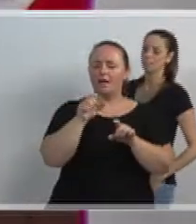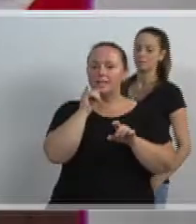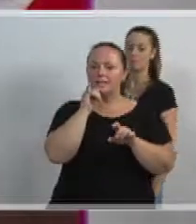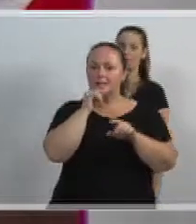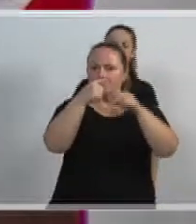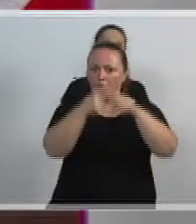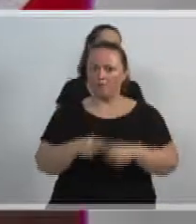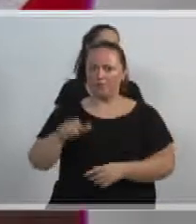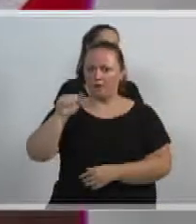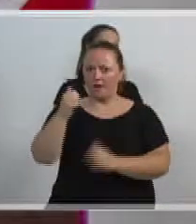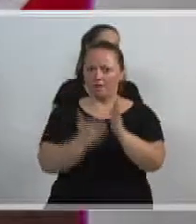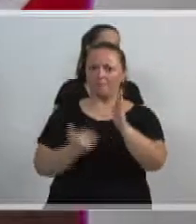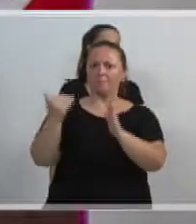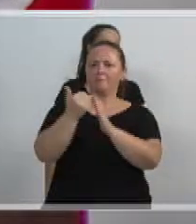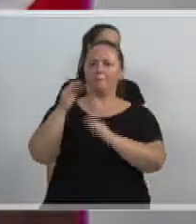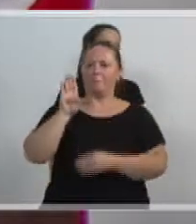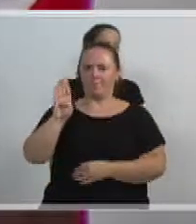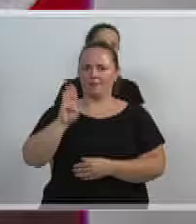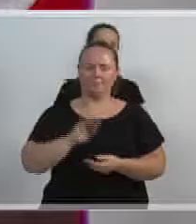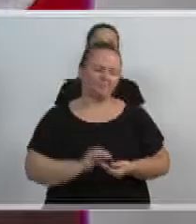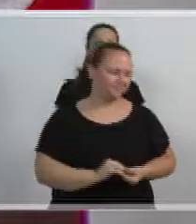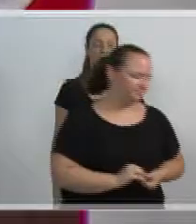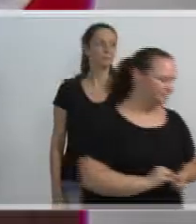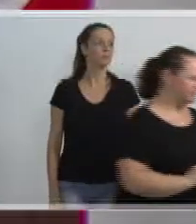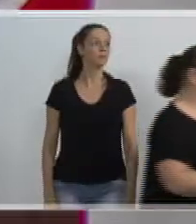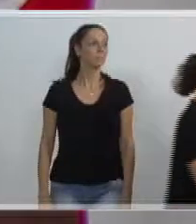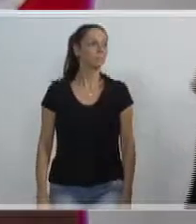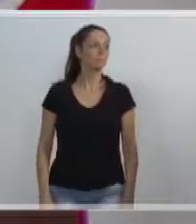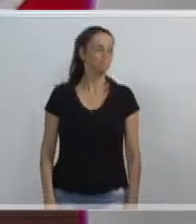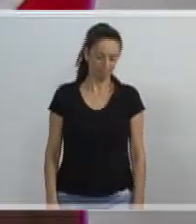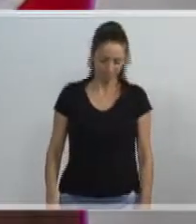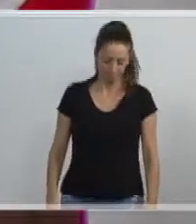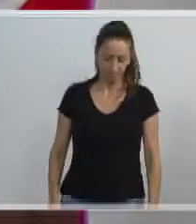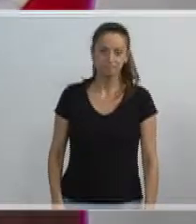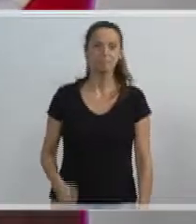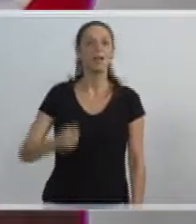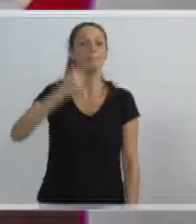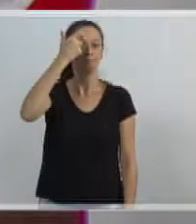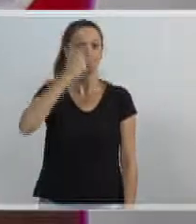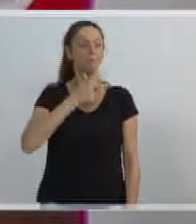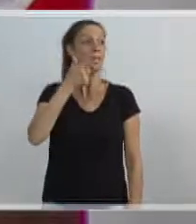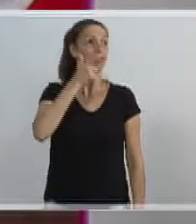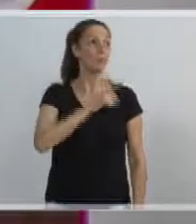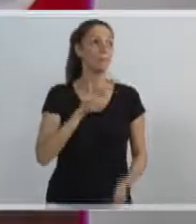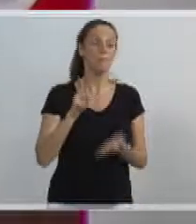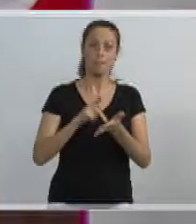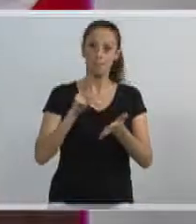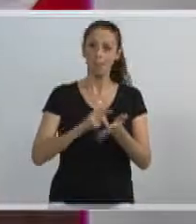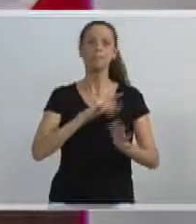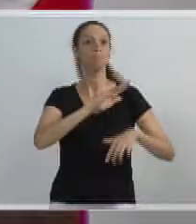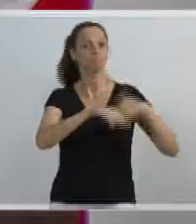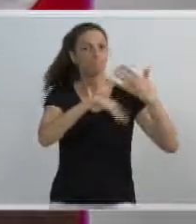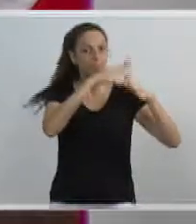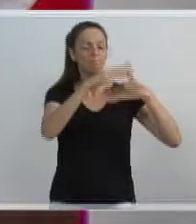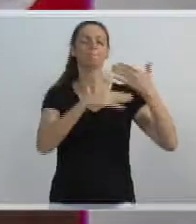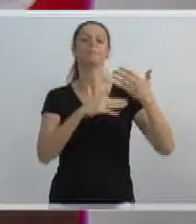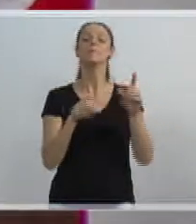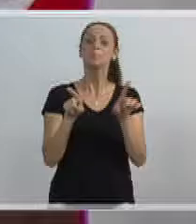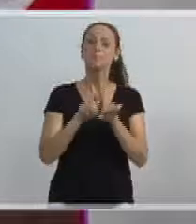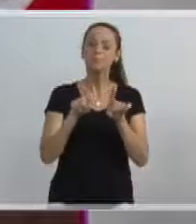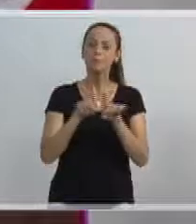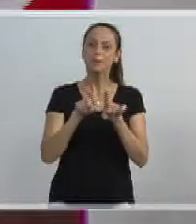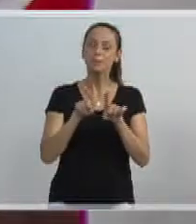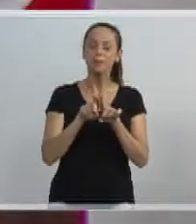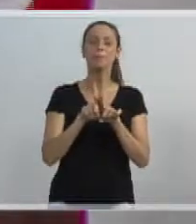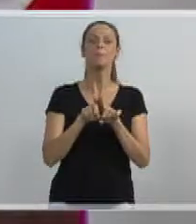assim que funciona, fazendo campeonatos, fazendo sim esses eventos, promovendo os nossos atletas para que eles consigam obter êxito. E depois gostaria de falar